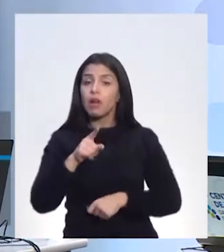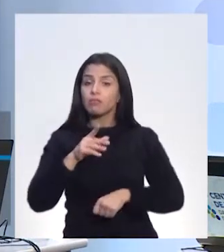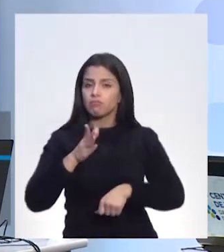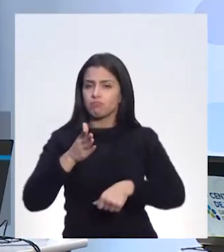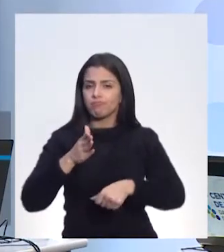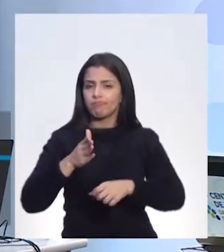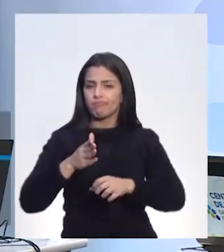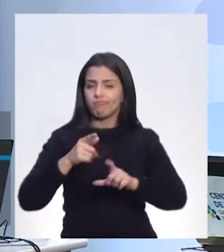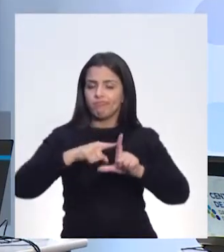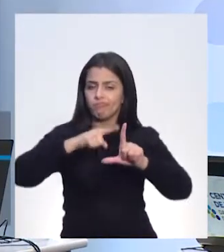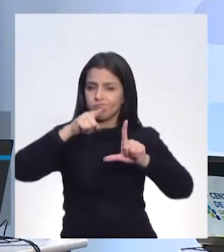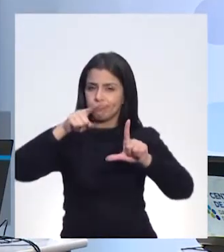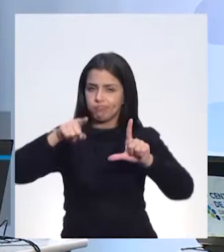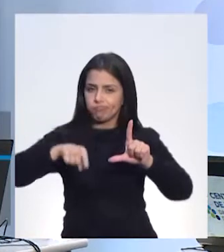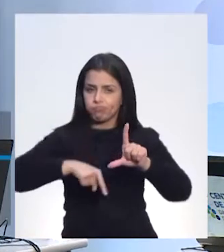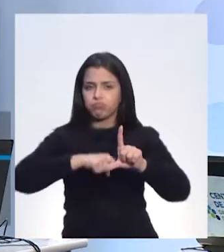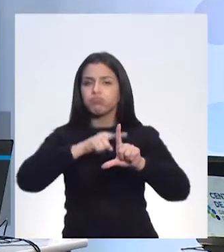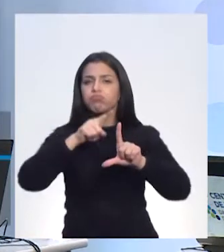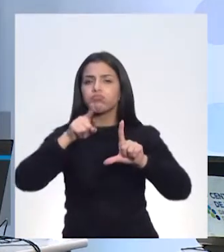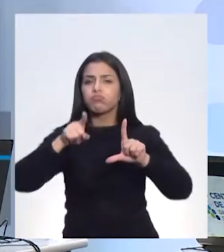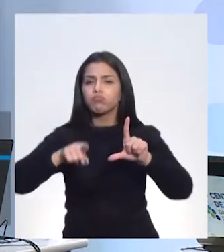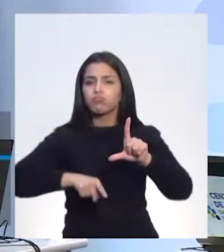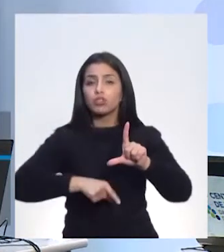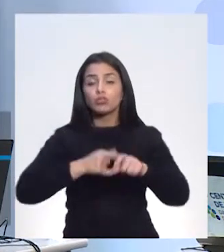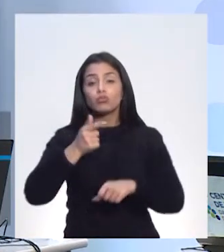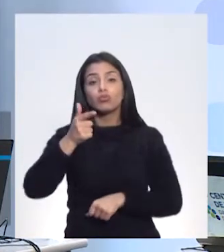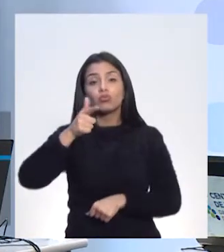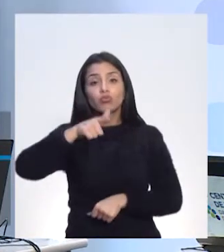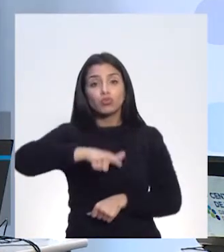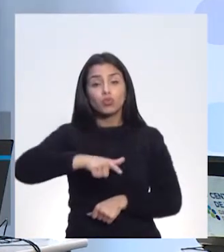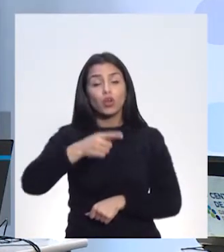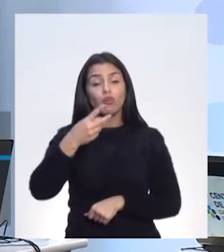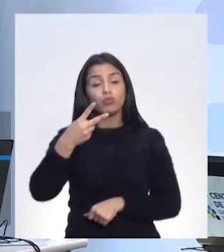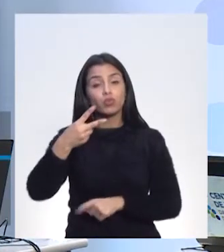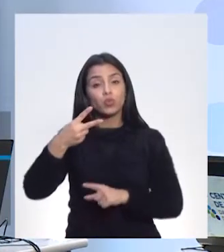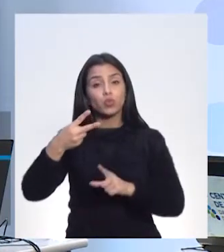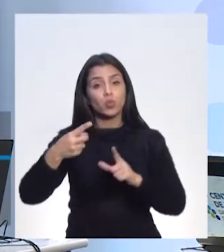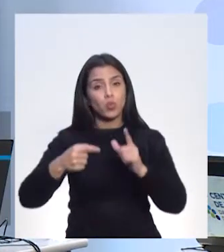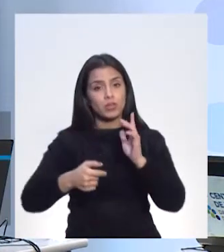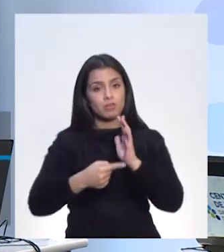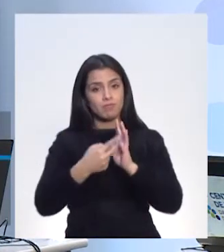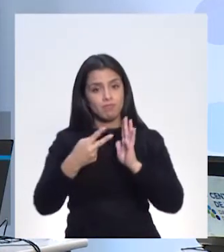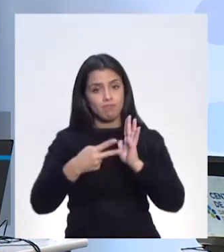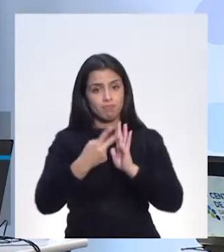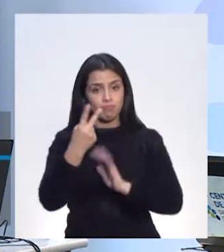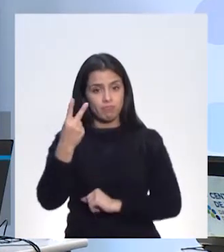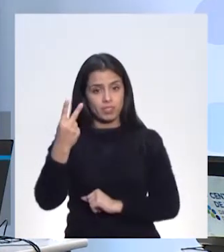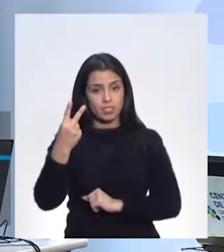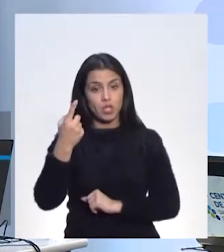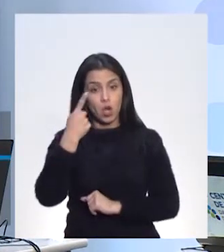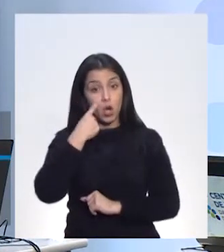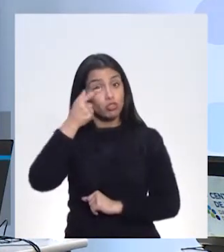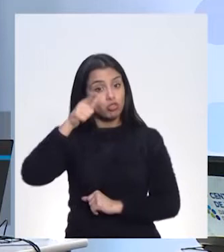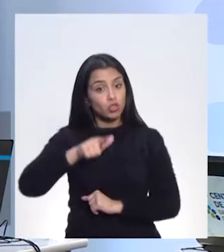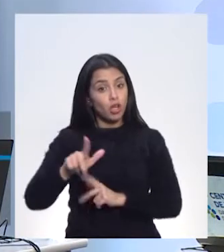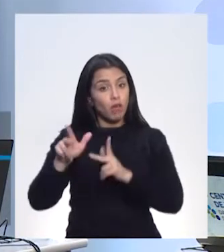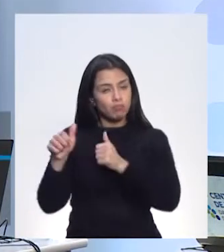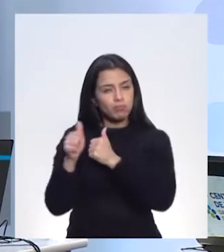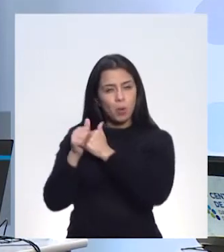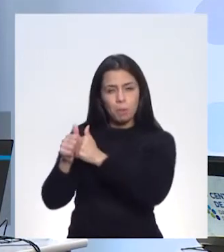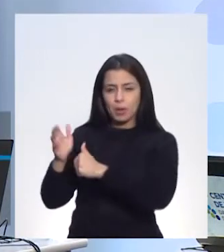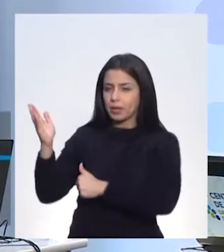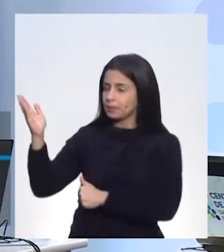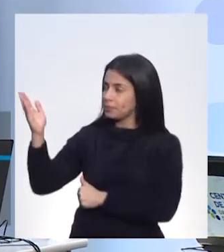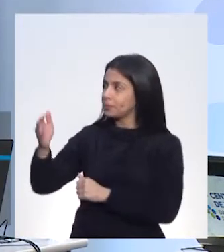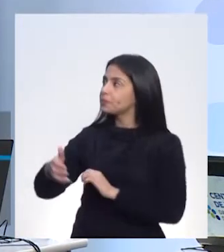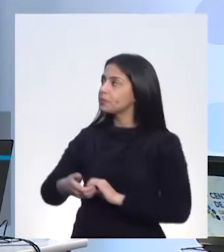ondinha mais 2 vezes. Então, estou na lua nova, venho para a lua crescente, chego na